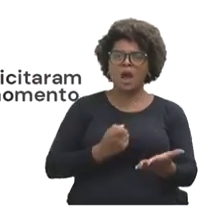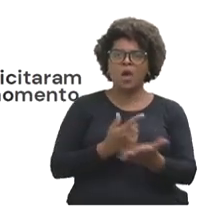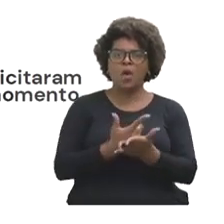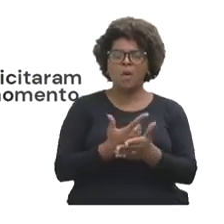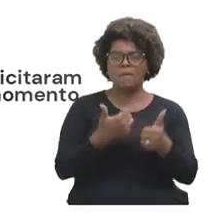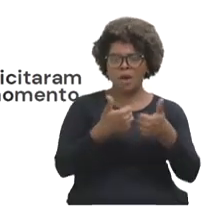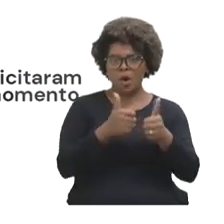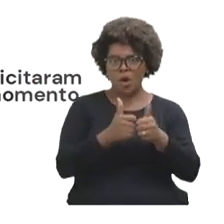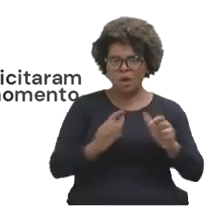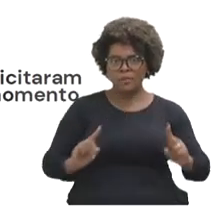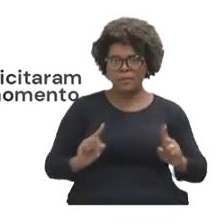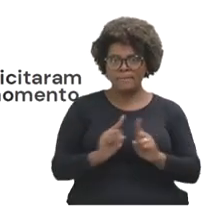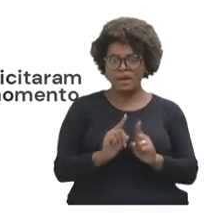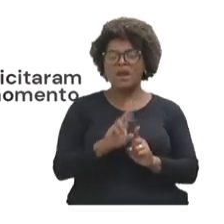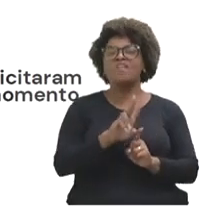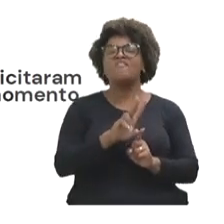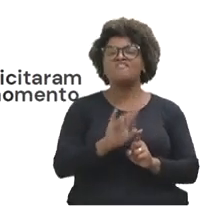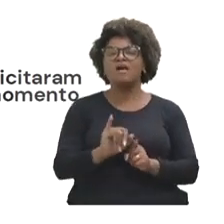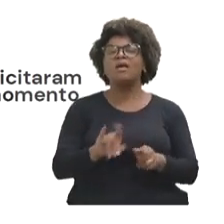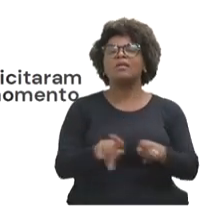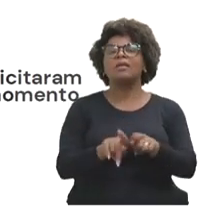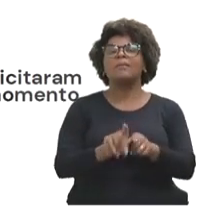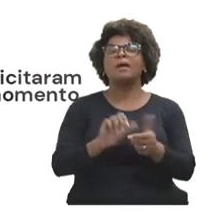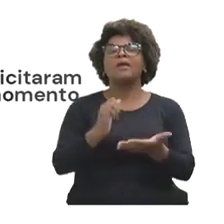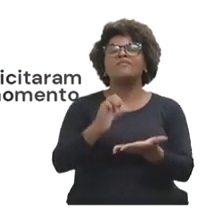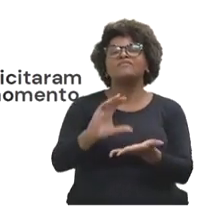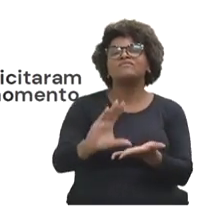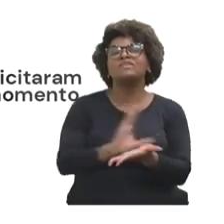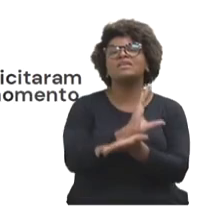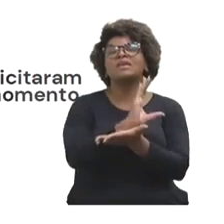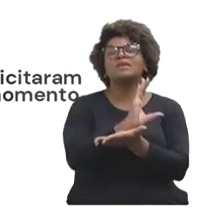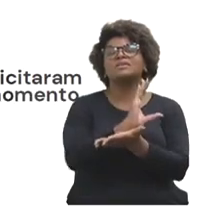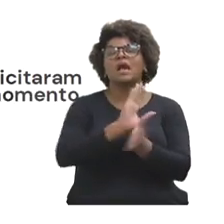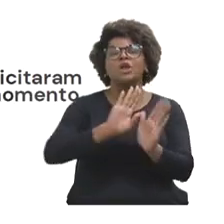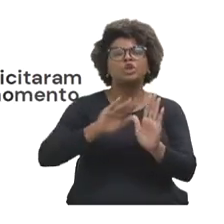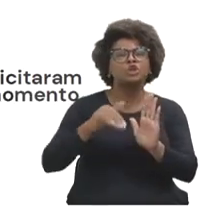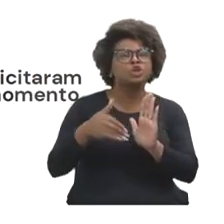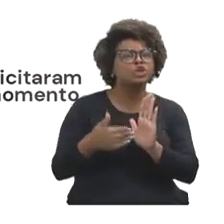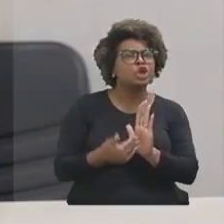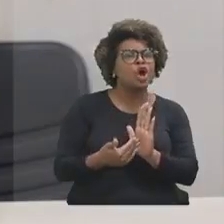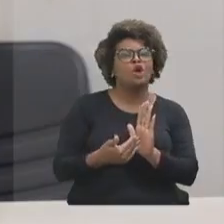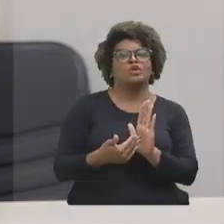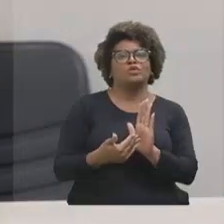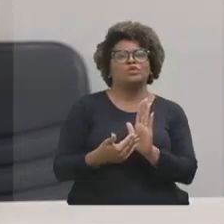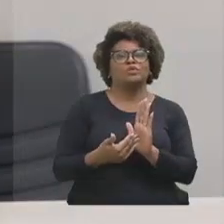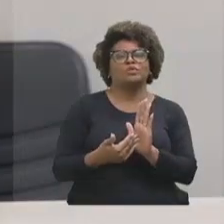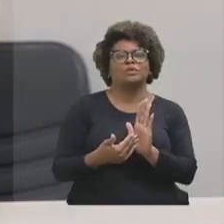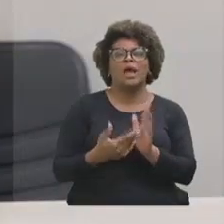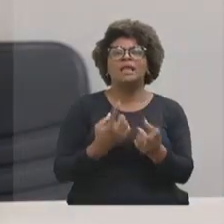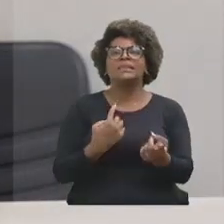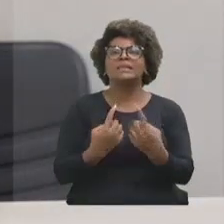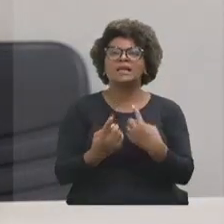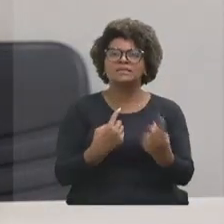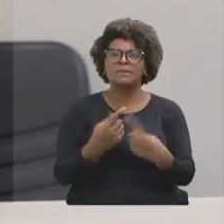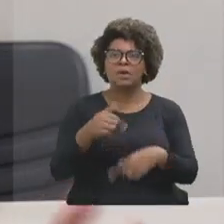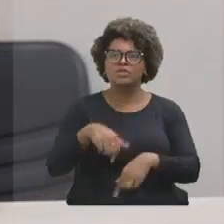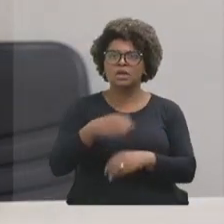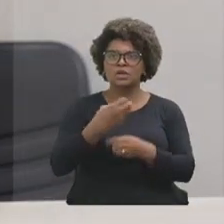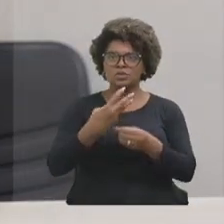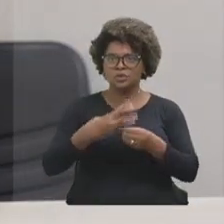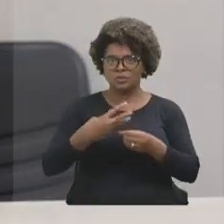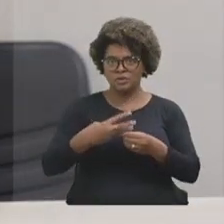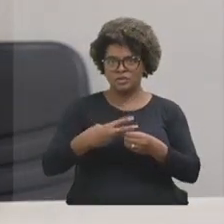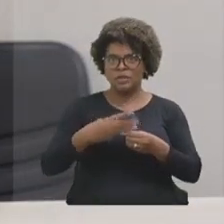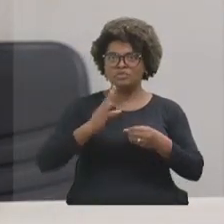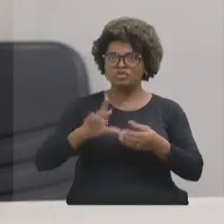financia ndo transporte intermunicipal dos Municípios então nós repassamos aos municípios 150 milhões para